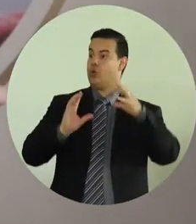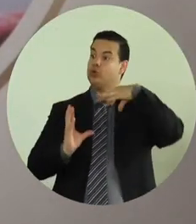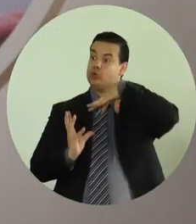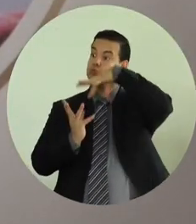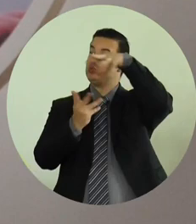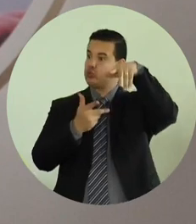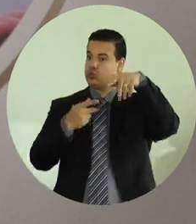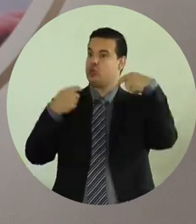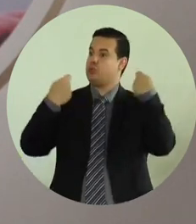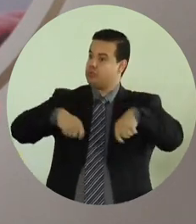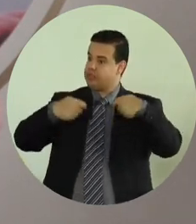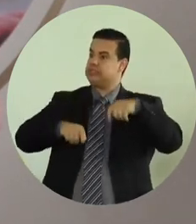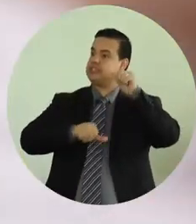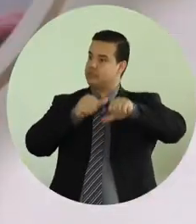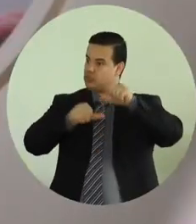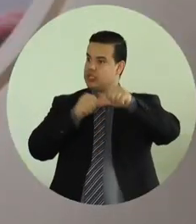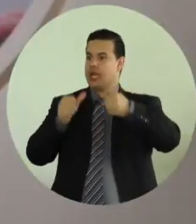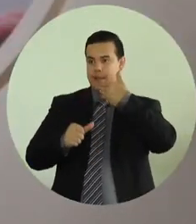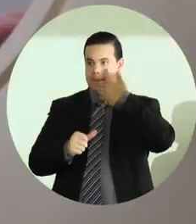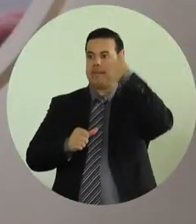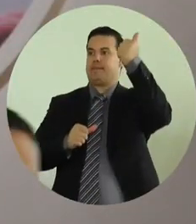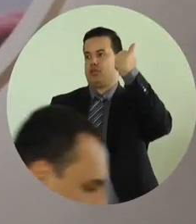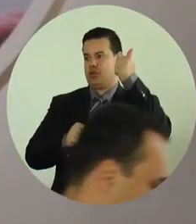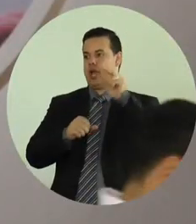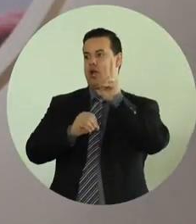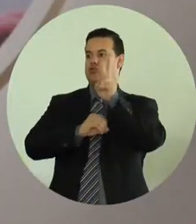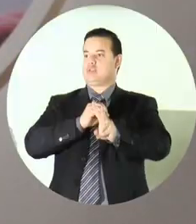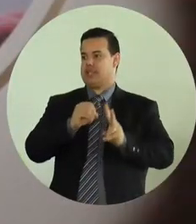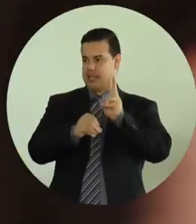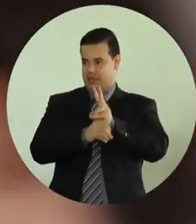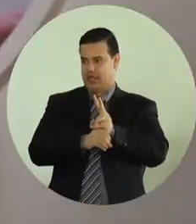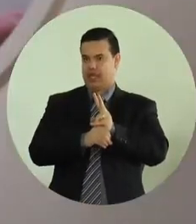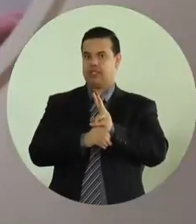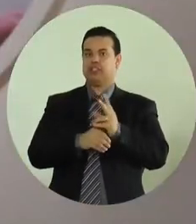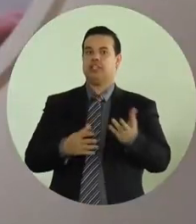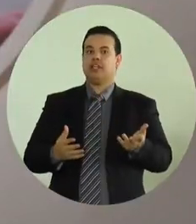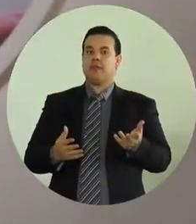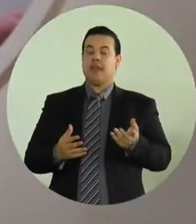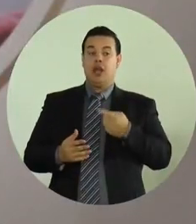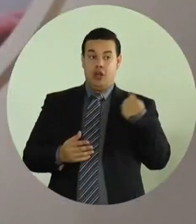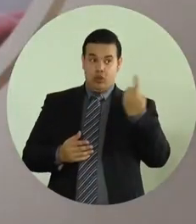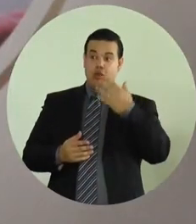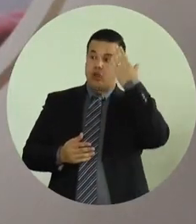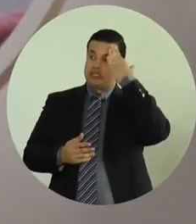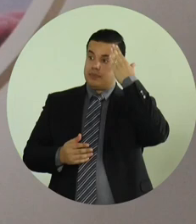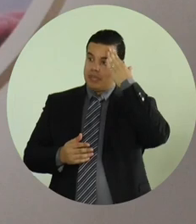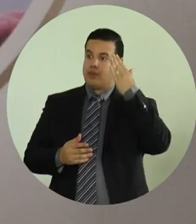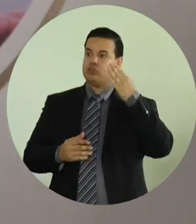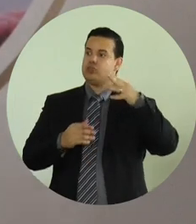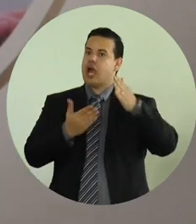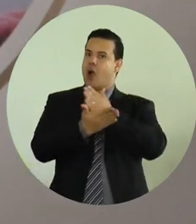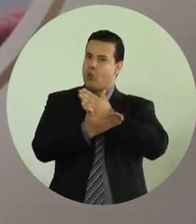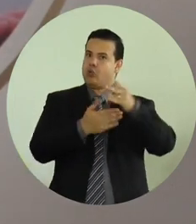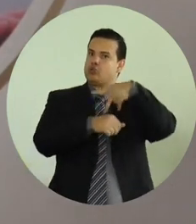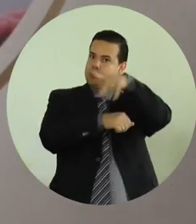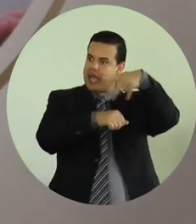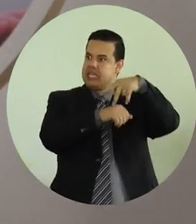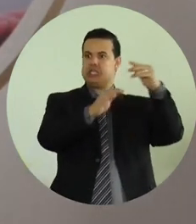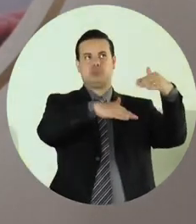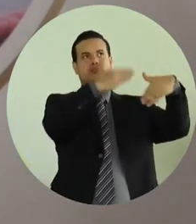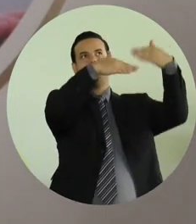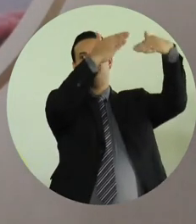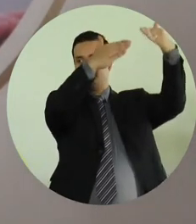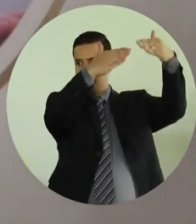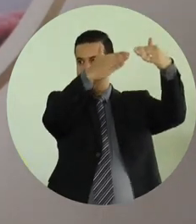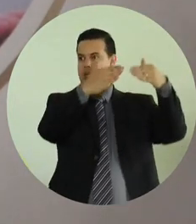para promover o desenvolvimento sustentável. E nós já entendemos, assim como as nações mais desenvolvidas do mundo, que não haverá